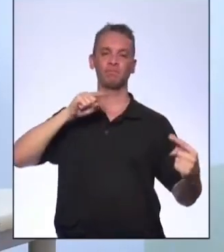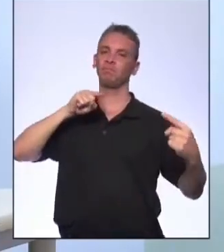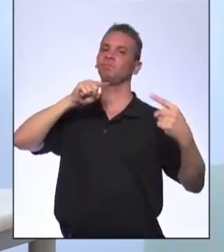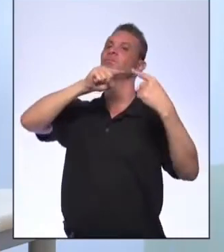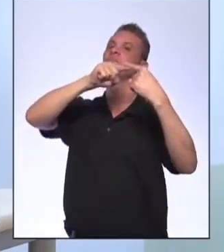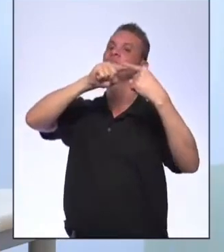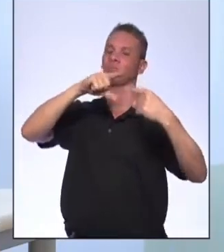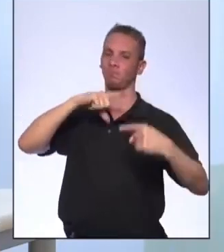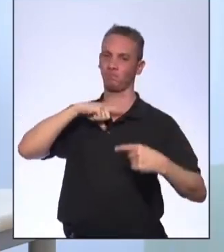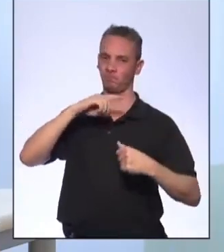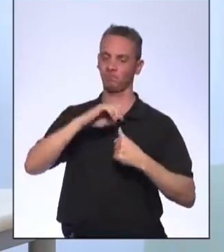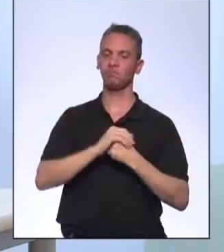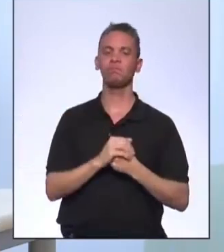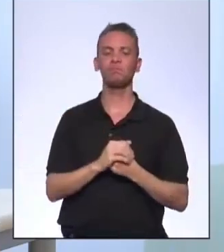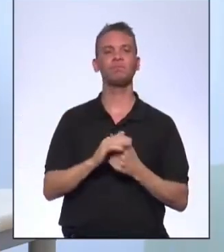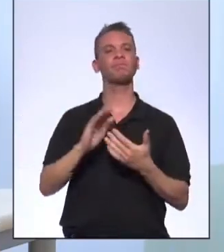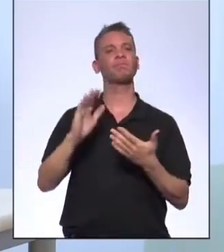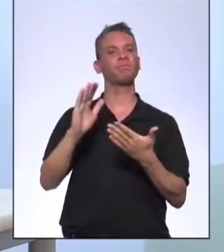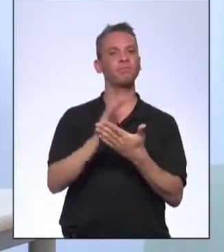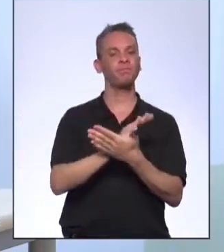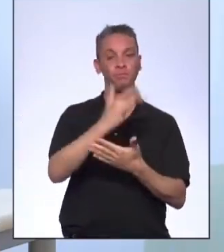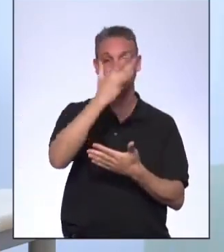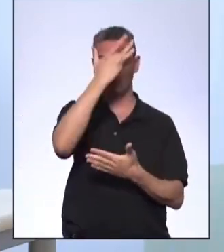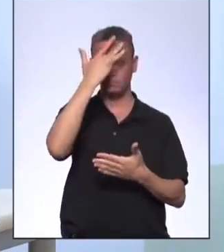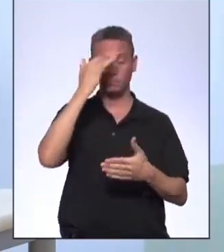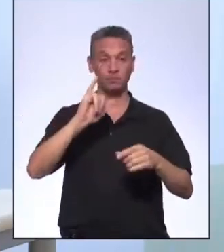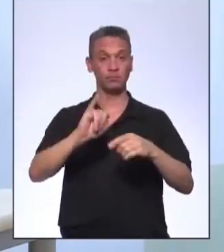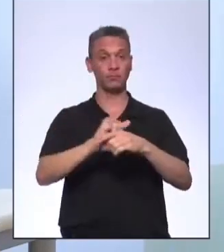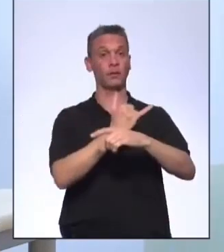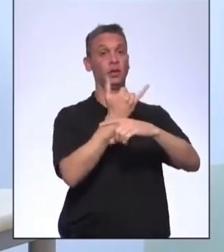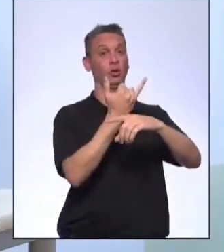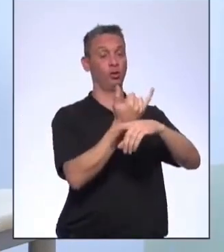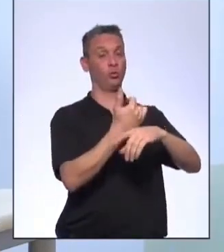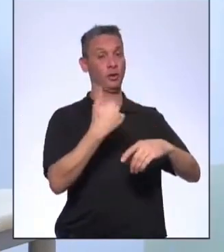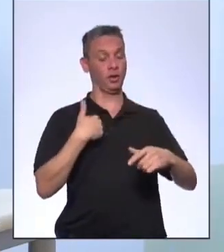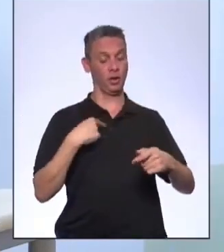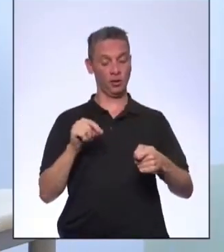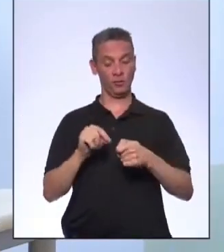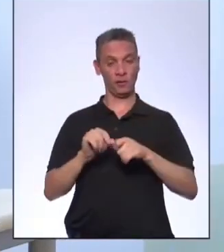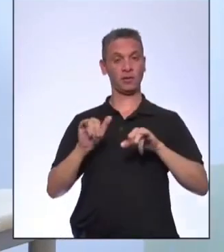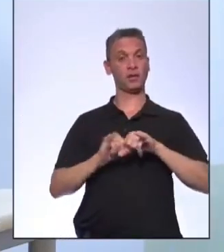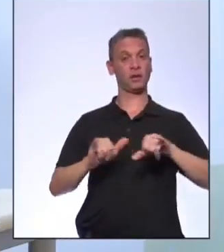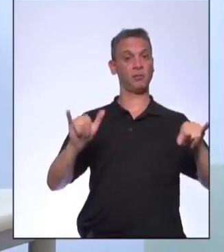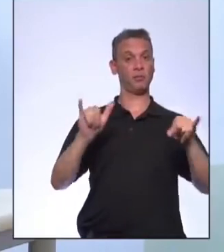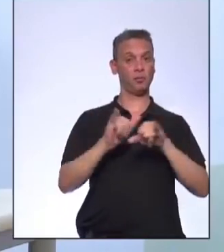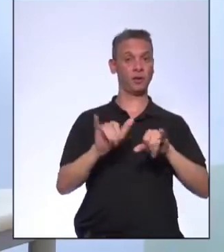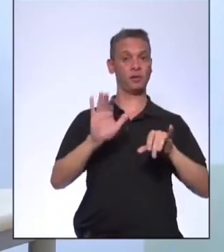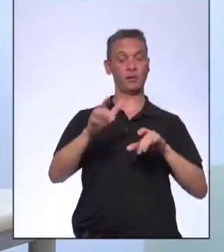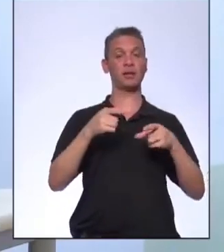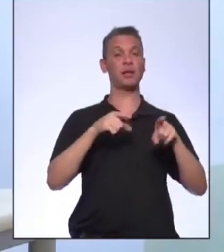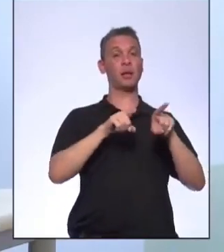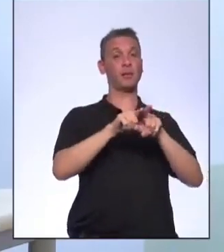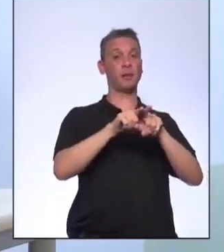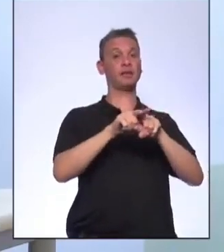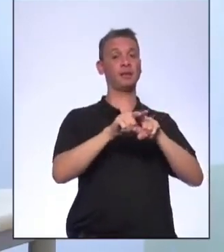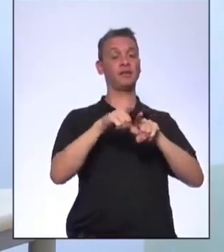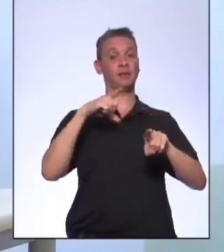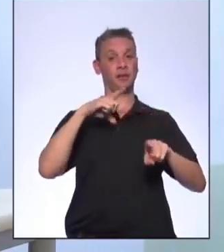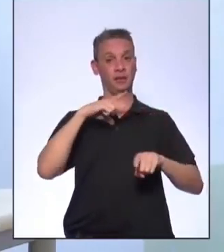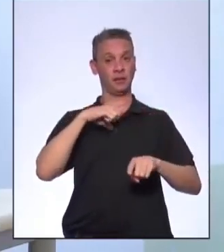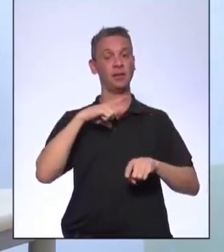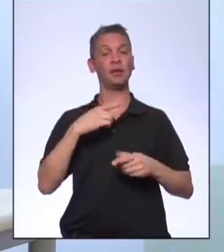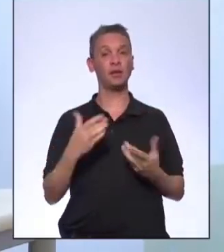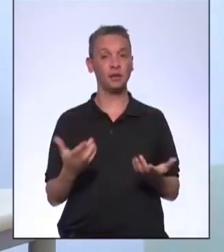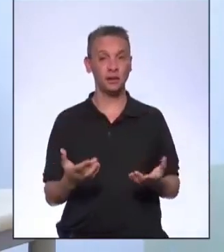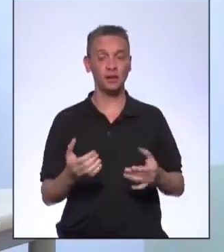trás. Algumas influencers e tudo mais até colocam, olha, estou fazendo essa publicação, mas ela é uma parceria paga, é